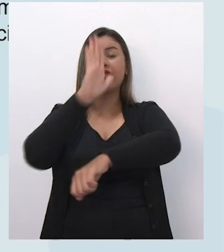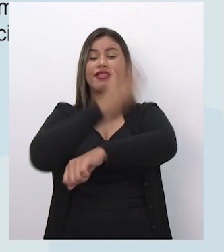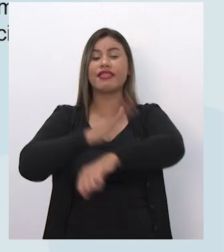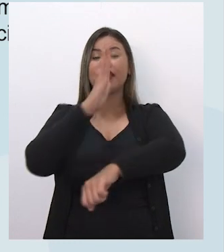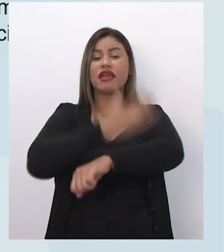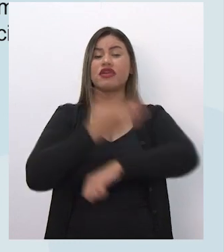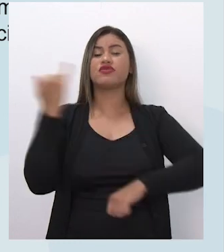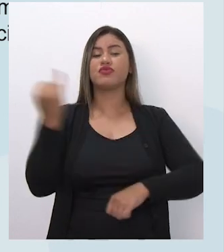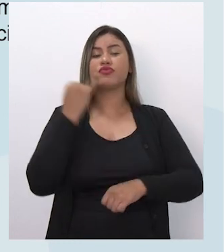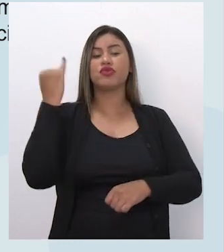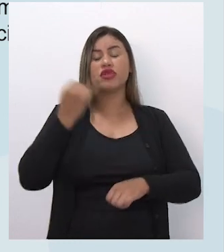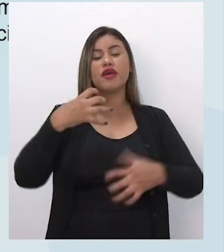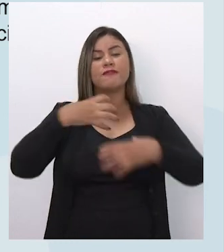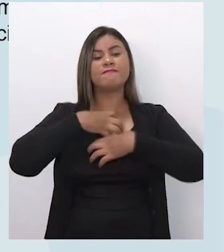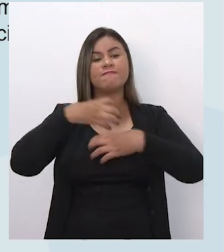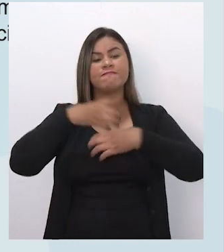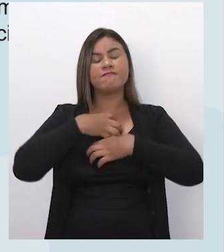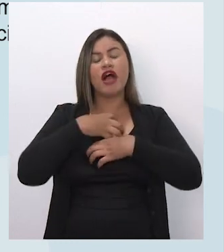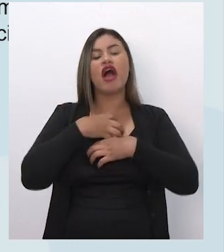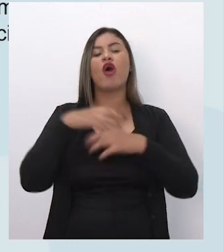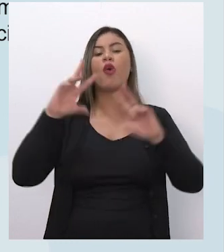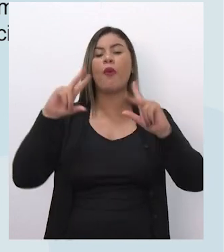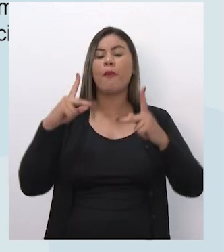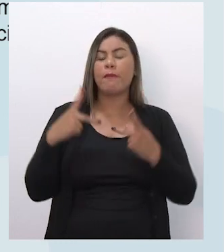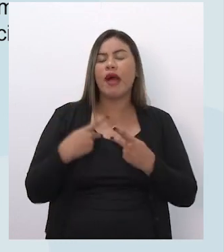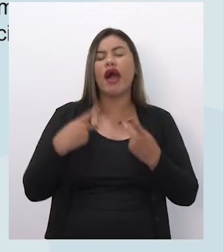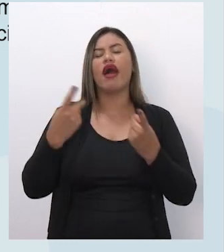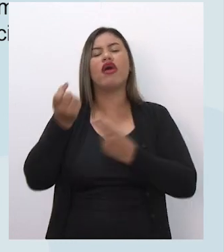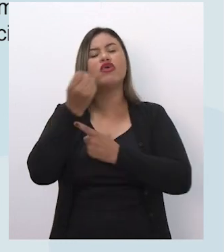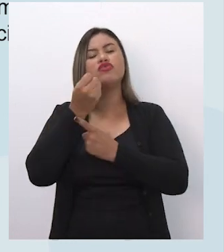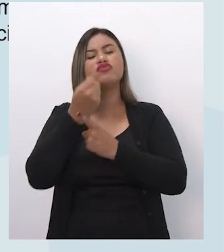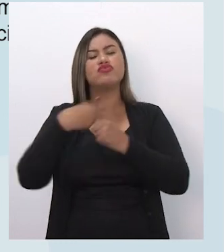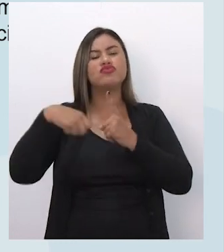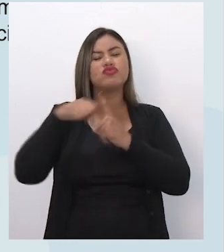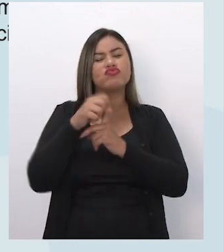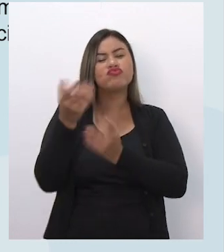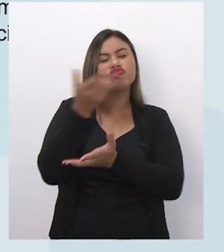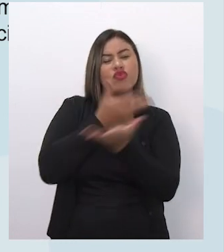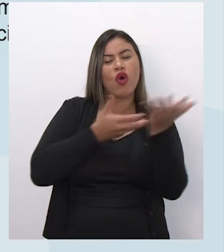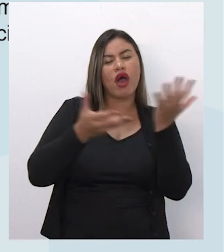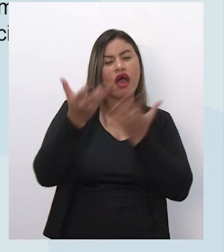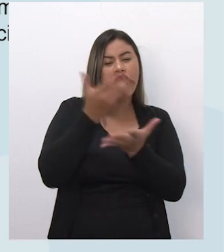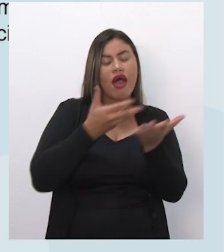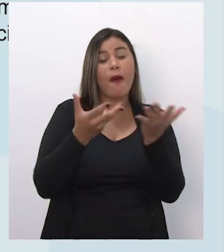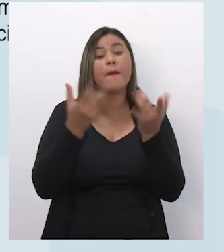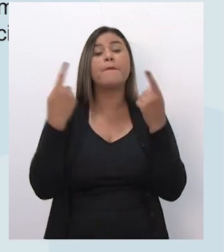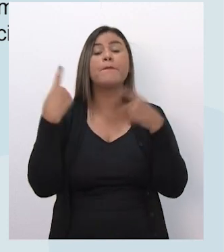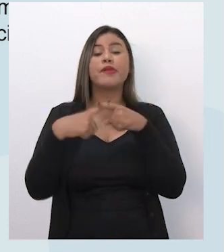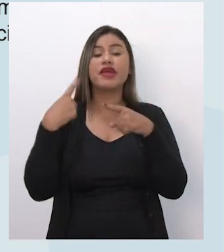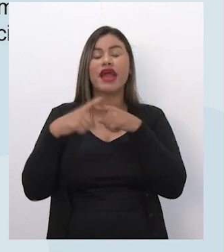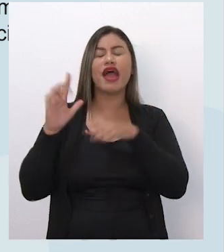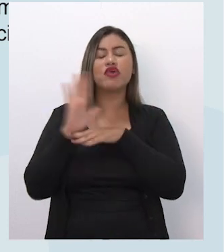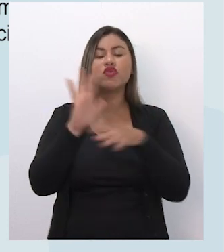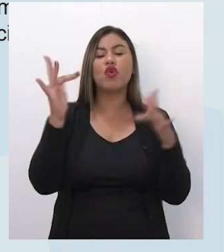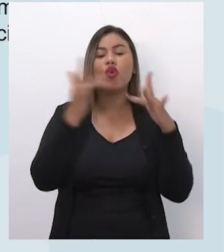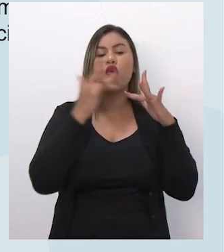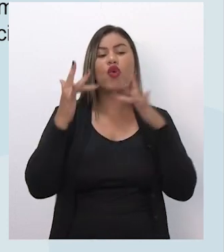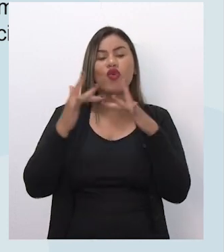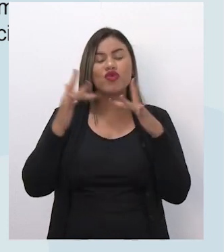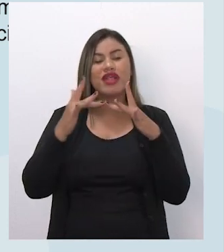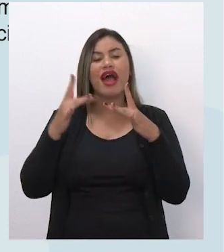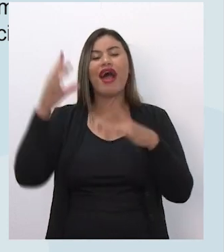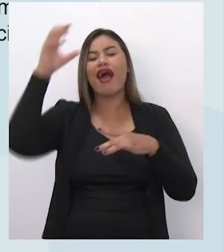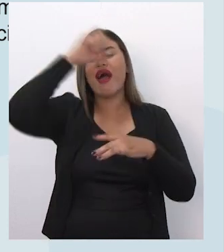de humanização e socialização, pois nos coloca em contato com o outro por meio do conhecimento de